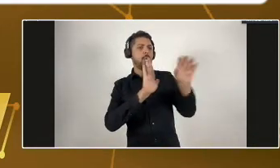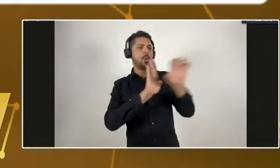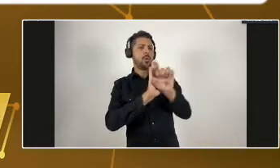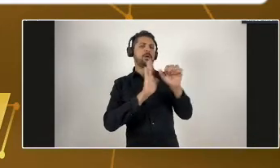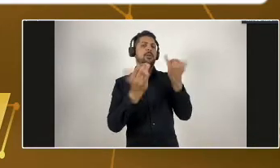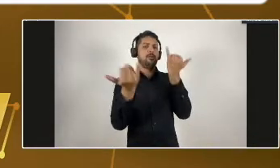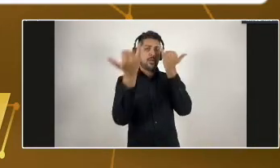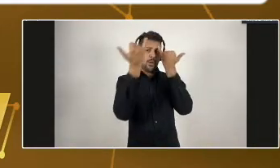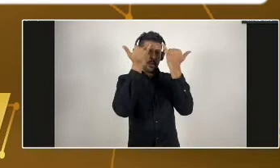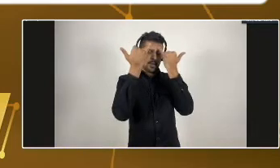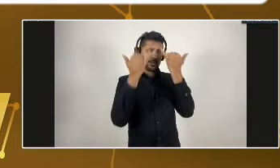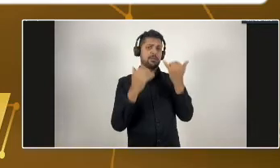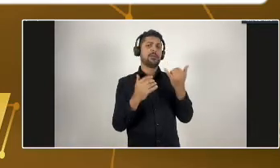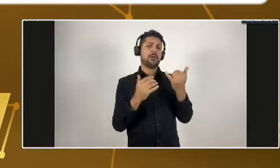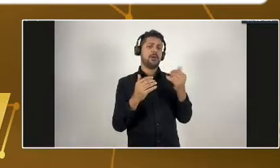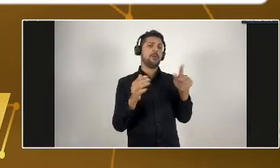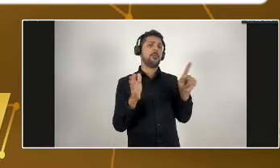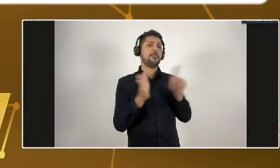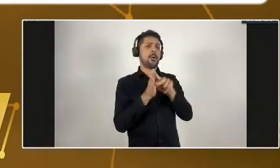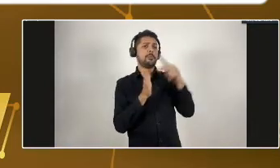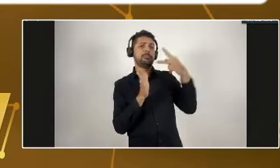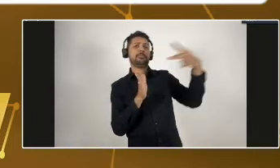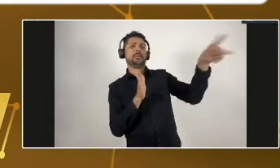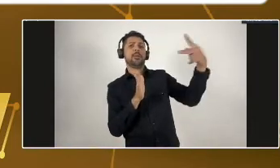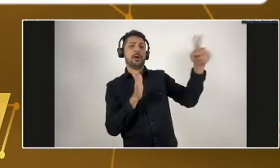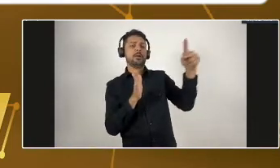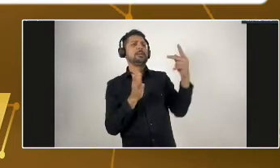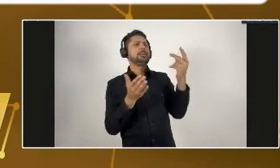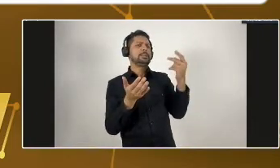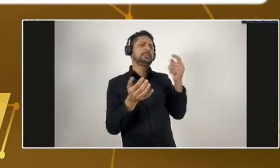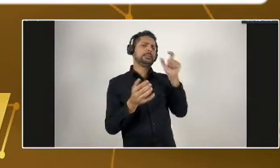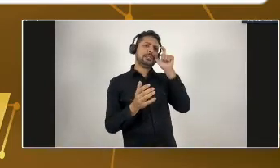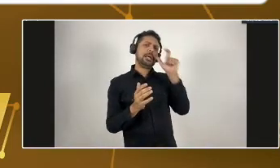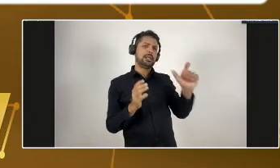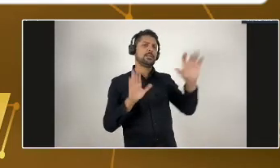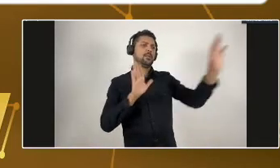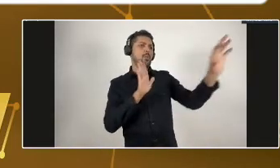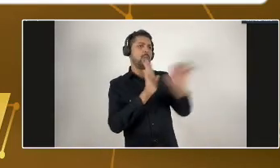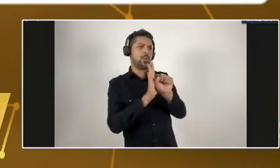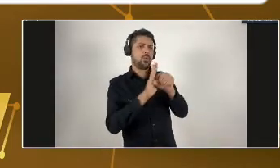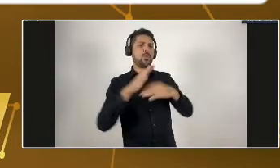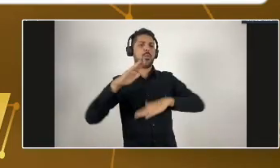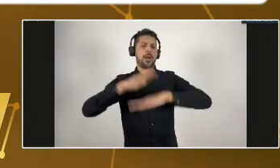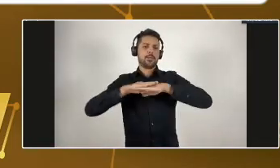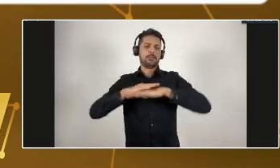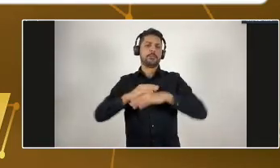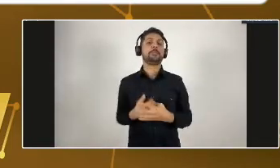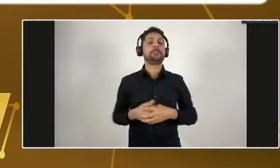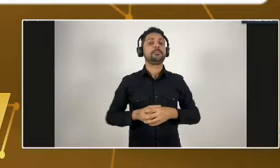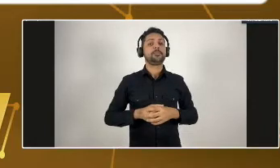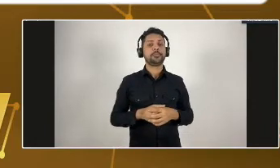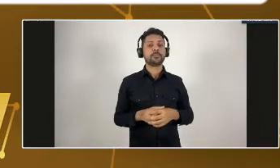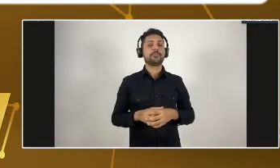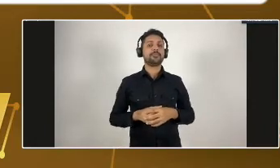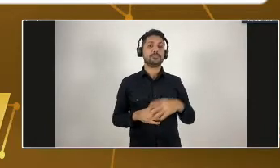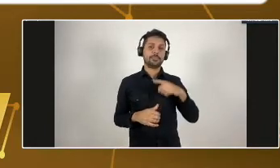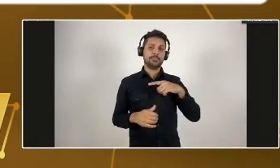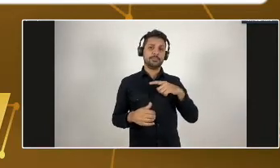seriam interessantes para acesso. Aqui na subestação, vocês podem acessar por esse